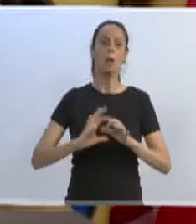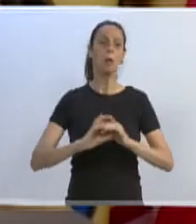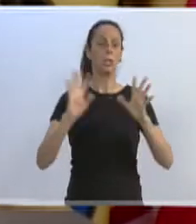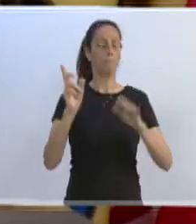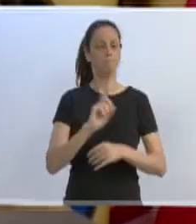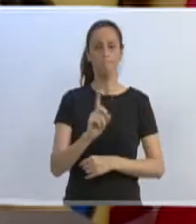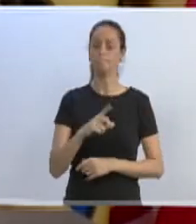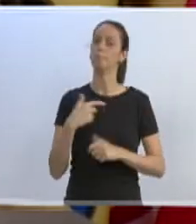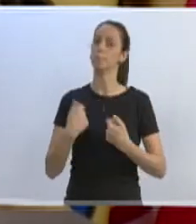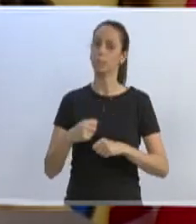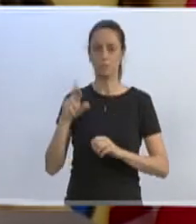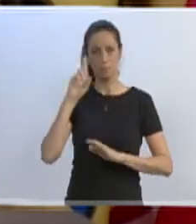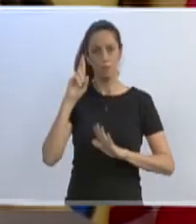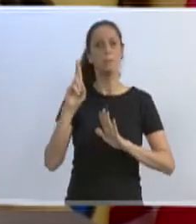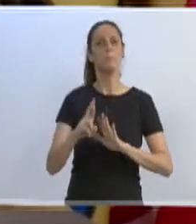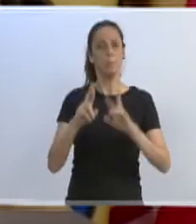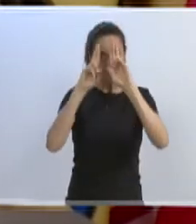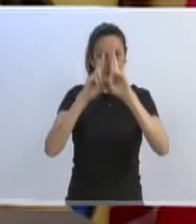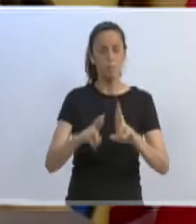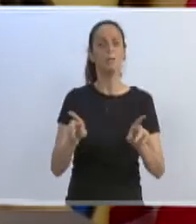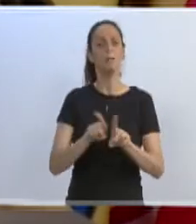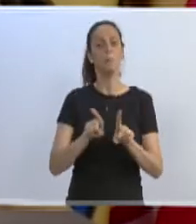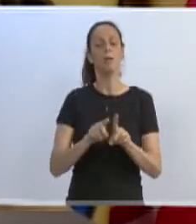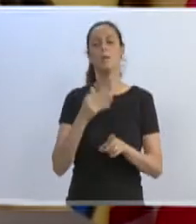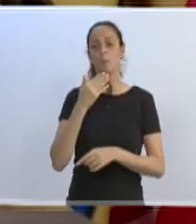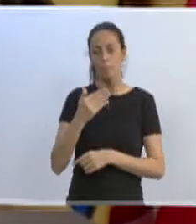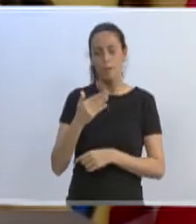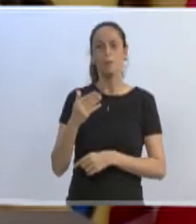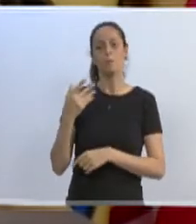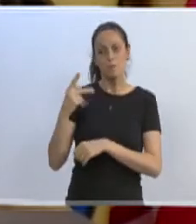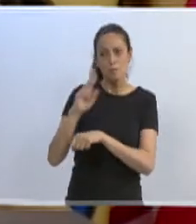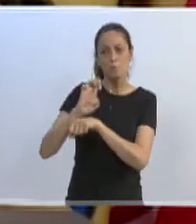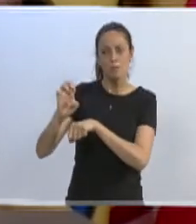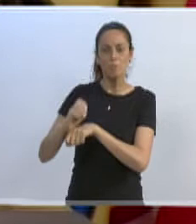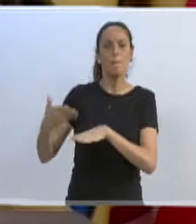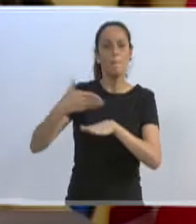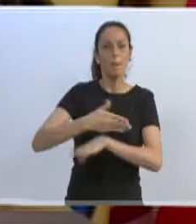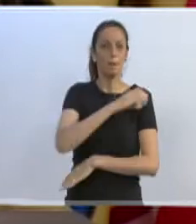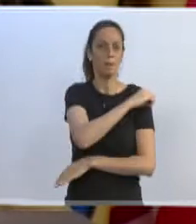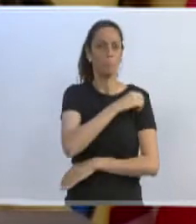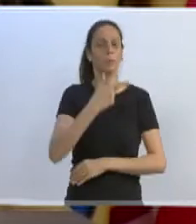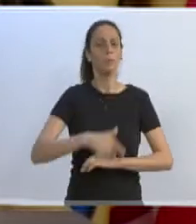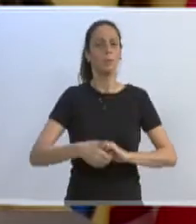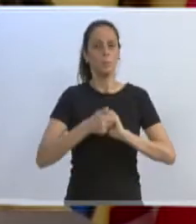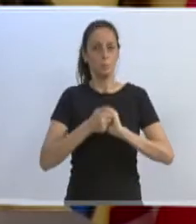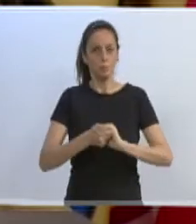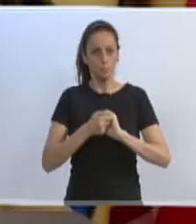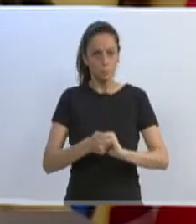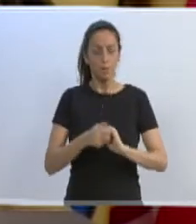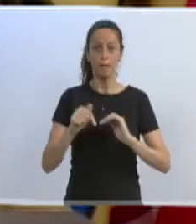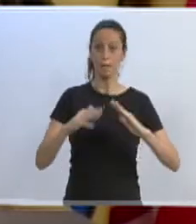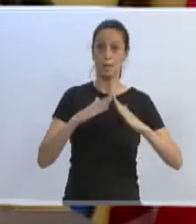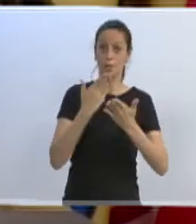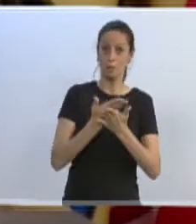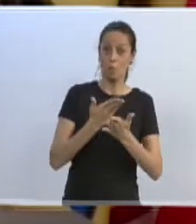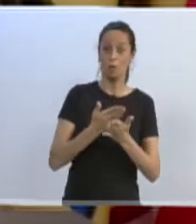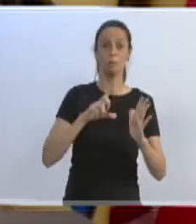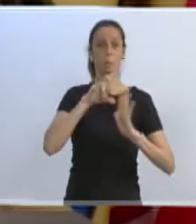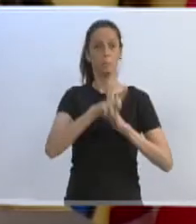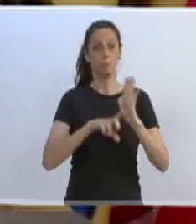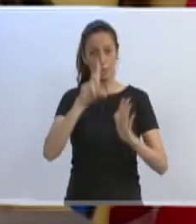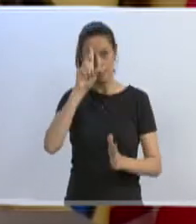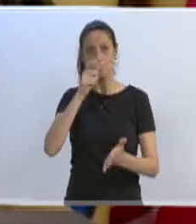eu peço que vocês mandem vir aqui quero novamente parabenizar a escola desejar tomado essa decisão